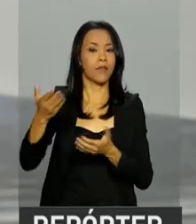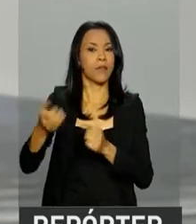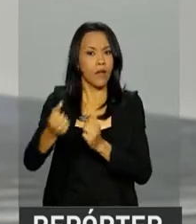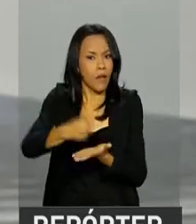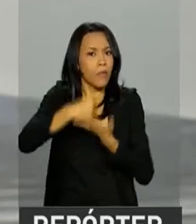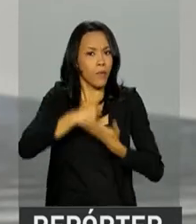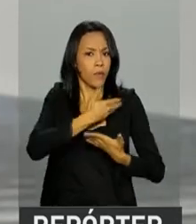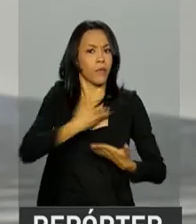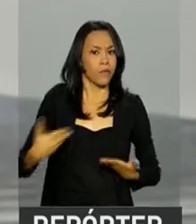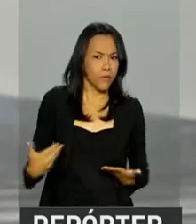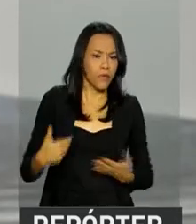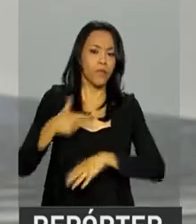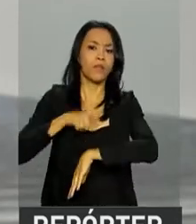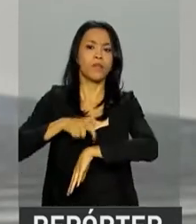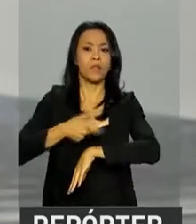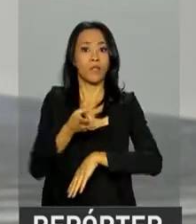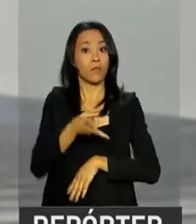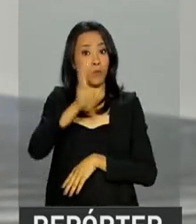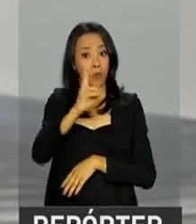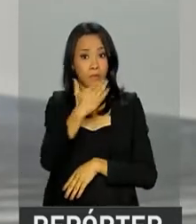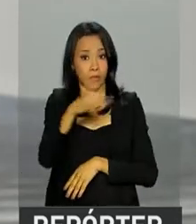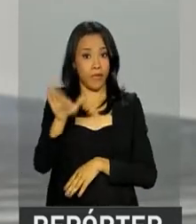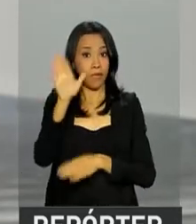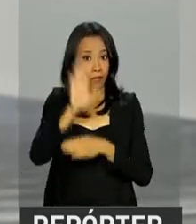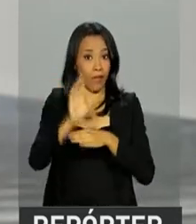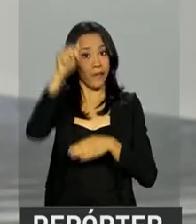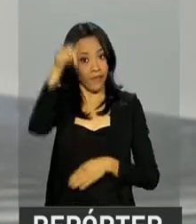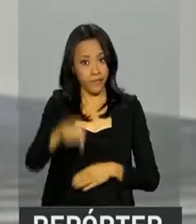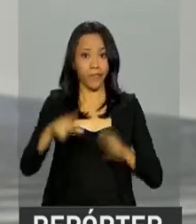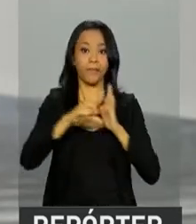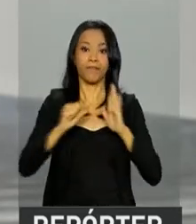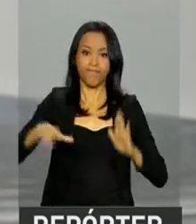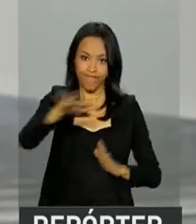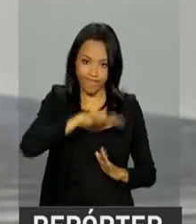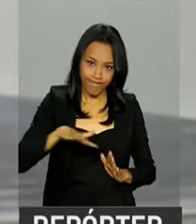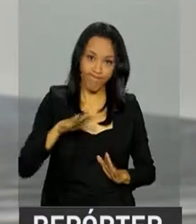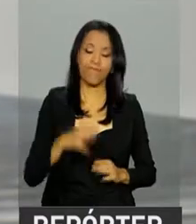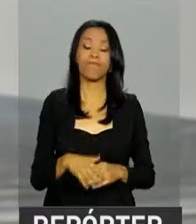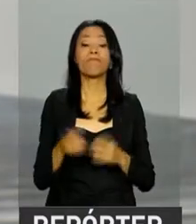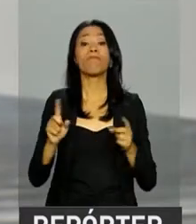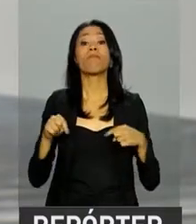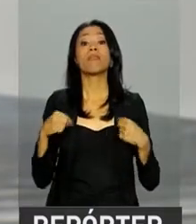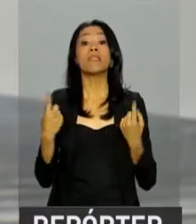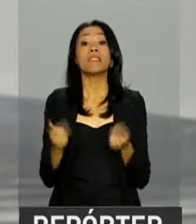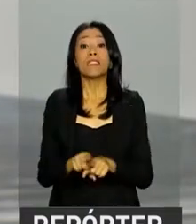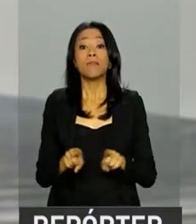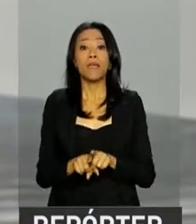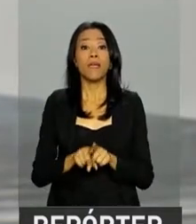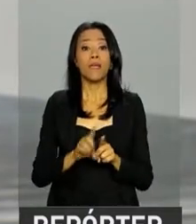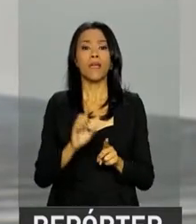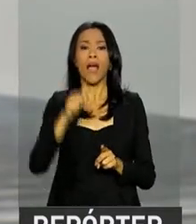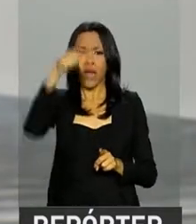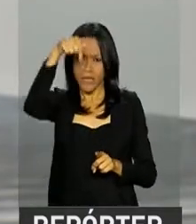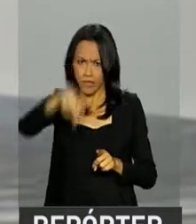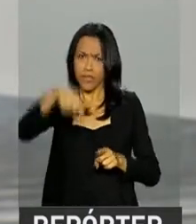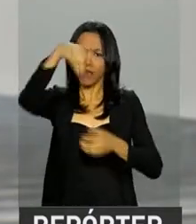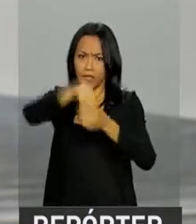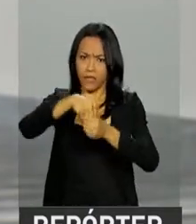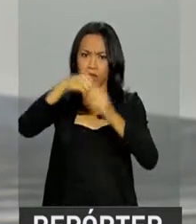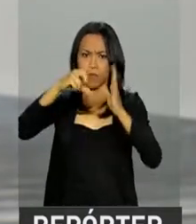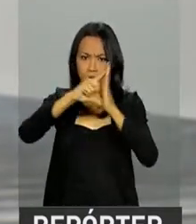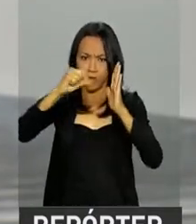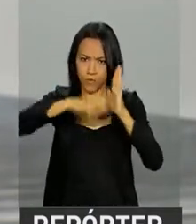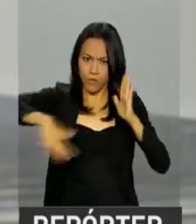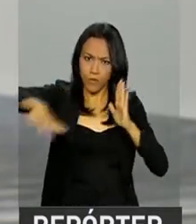ser às duas e meia da tarde também aqui no palácio e olha tá está ali no anexo 1 ac do palácio do planalto a